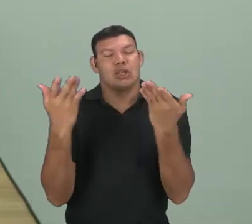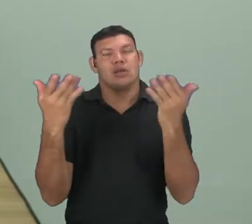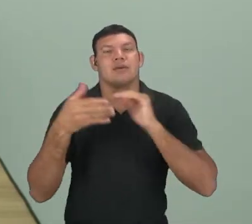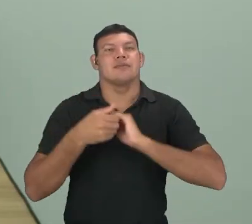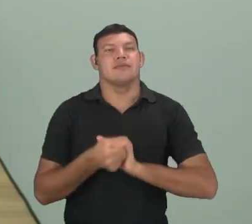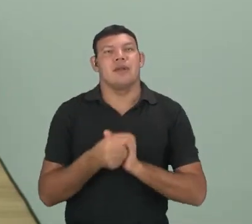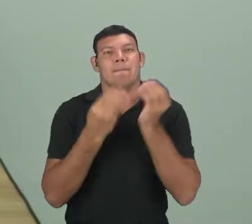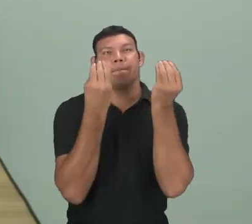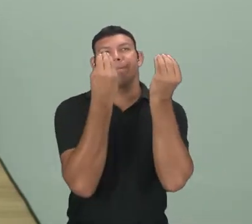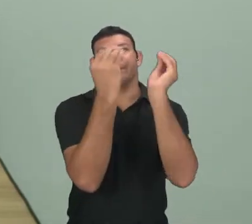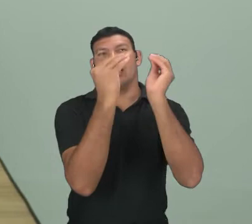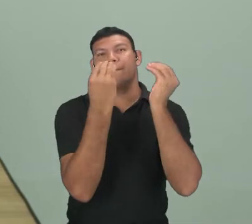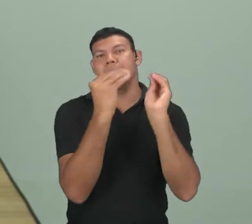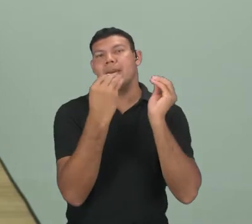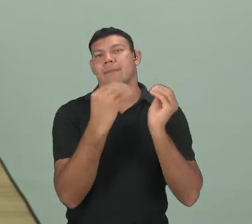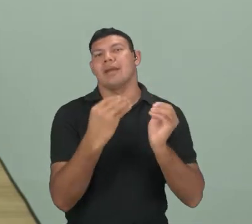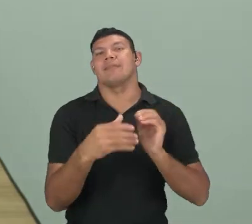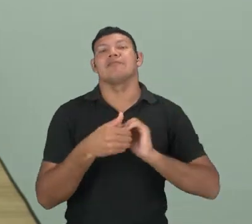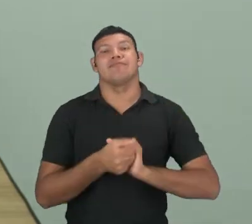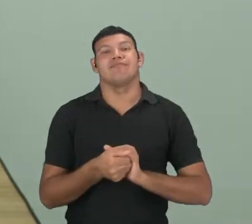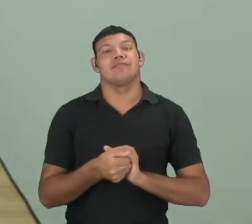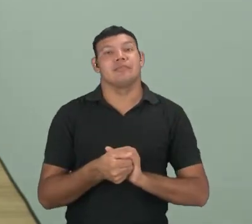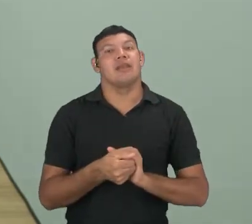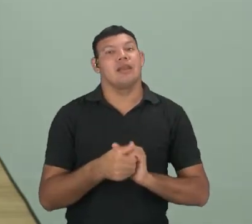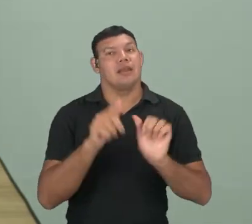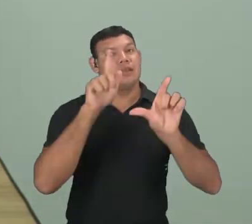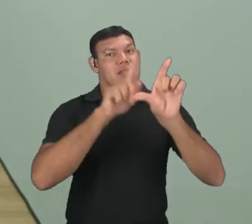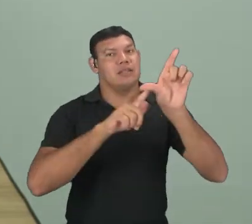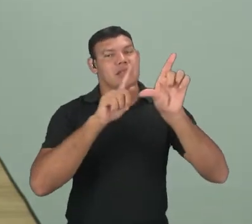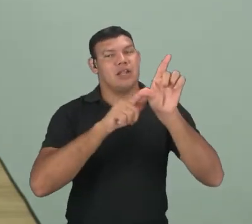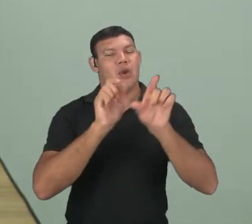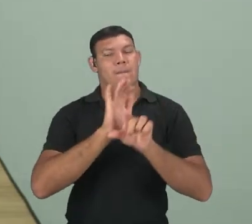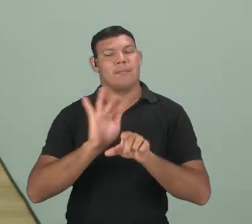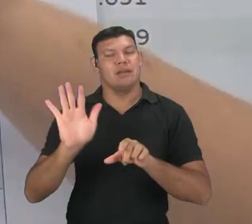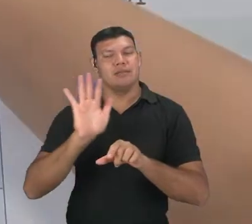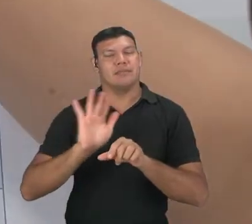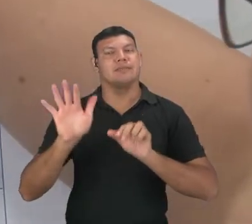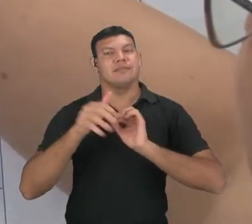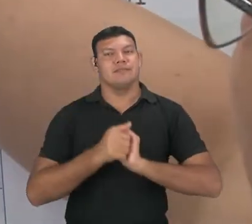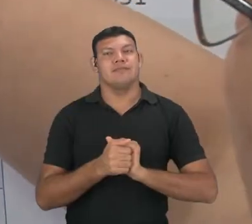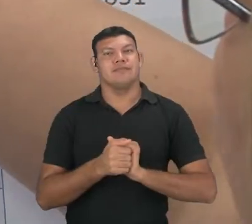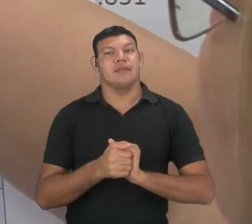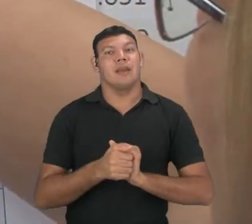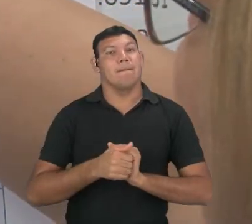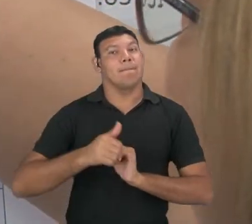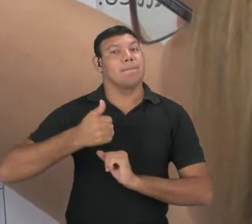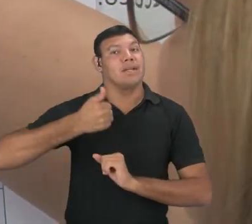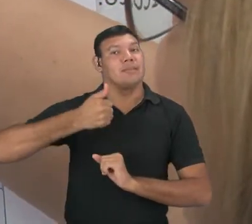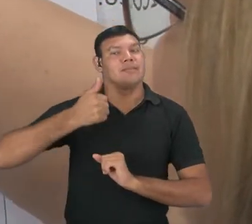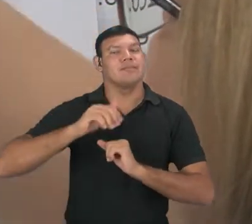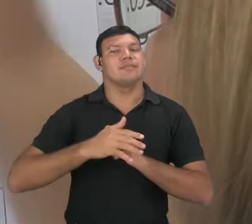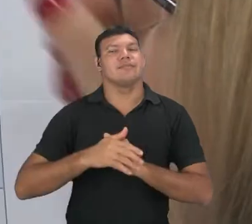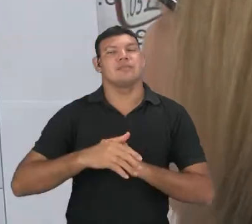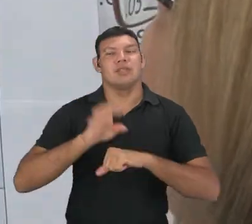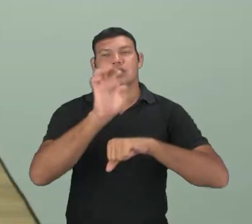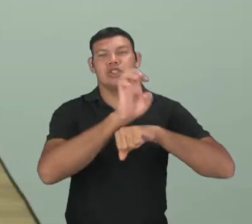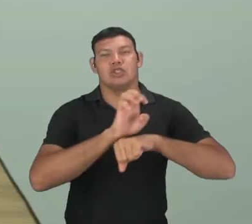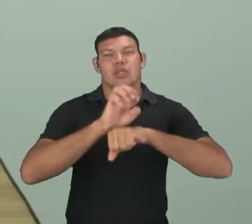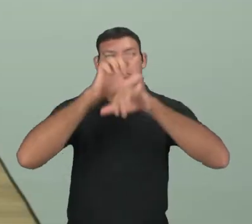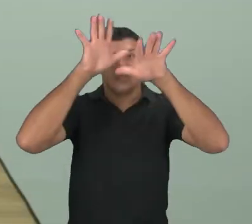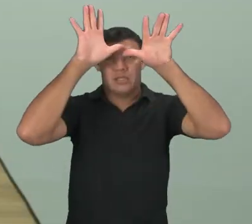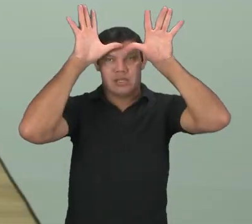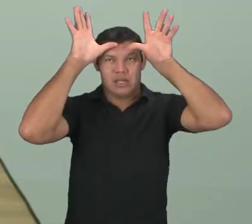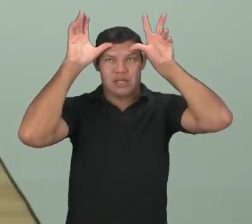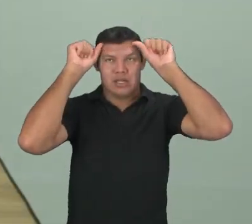só. Vamos começar pela ordem alfabética, Então, vem primeiro quem? O Acre. Olha aí o Acre em primeiro